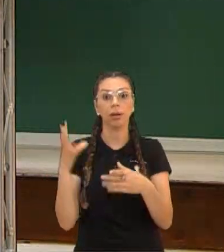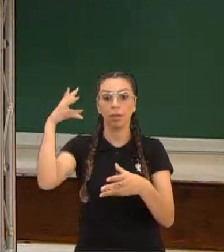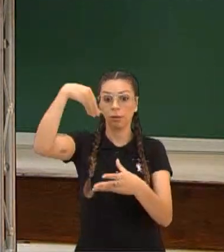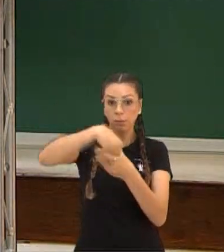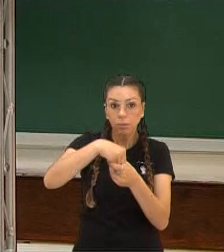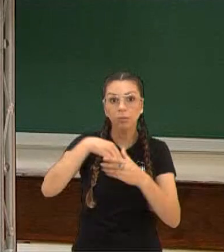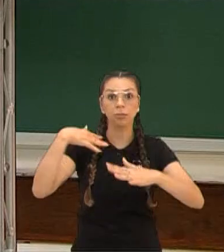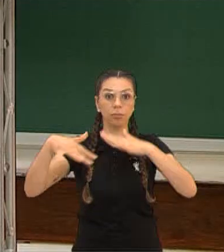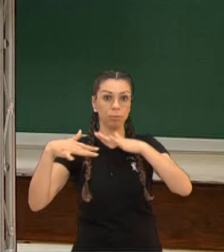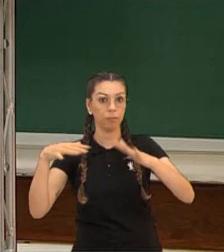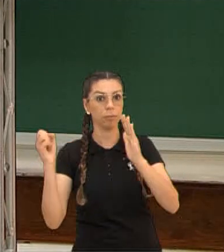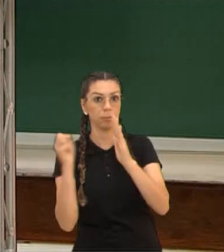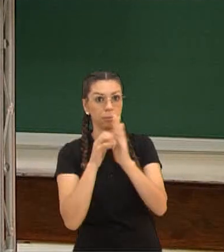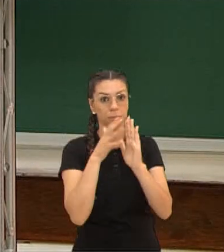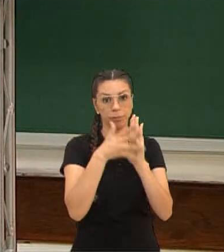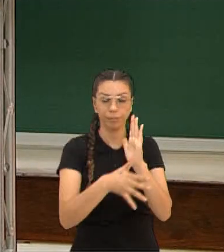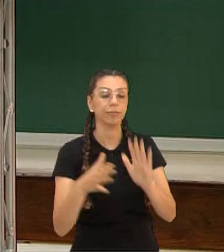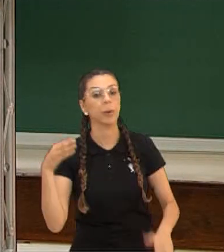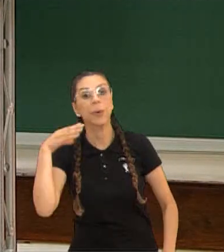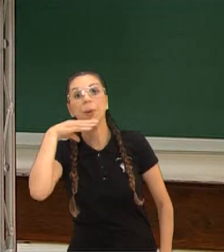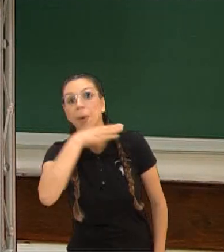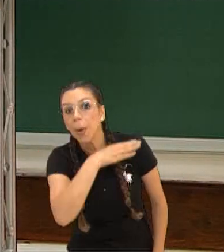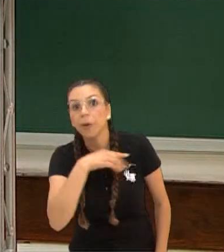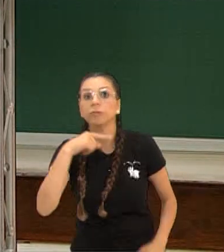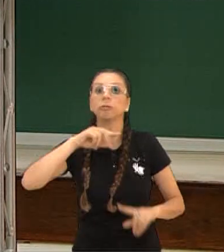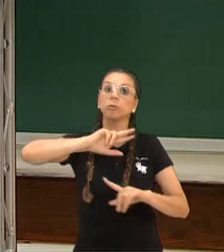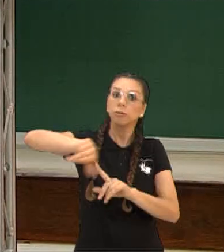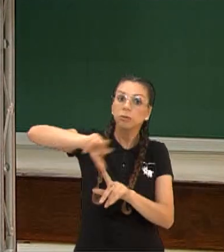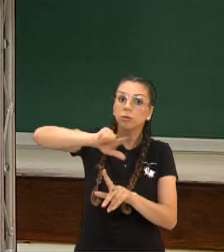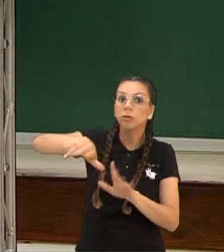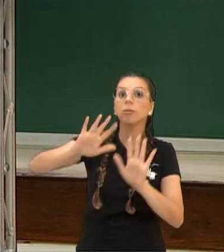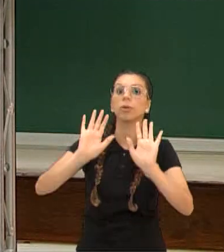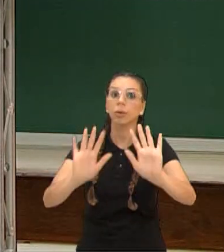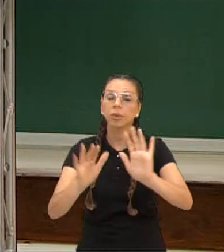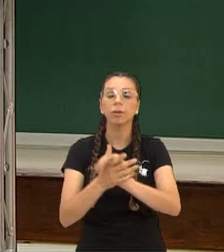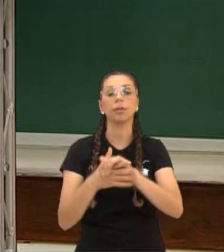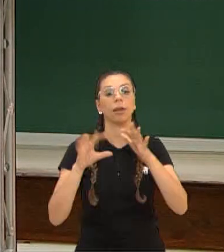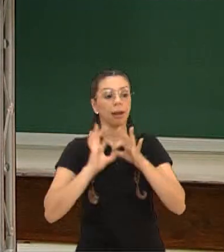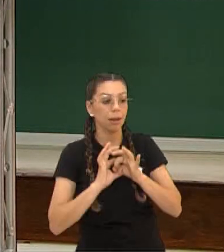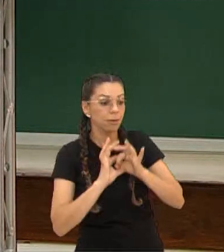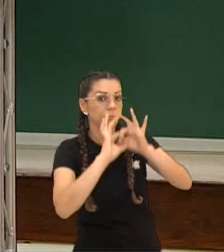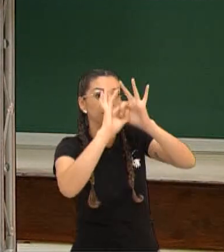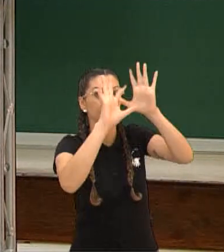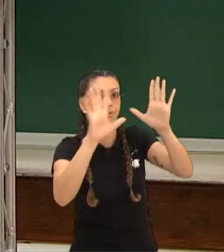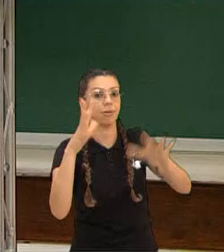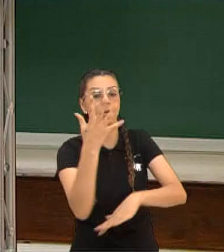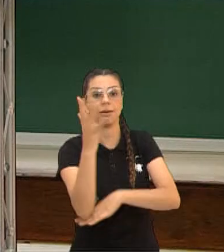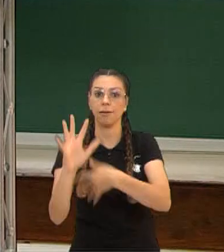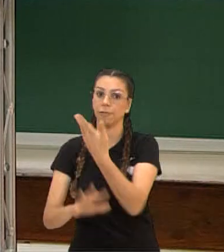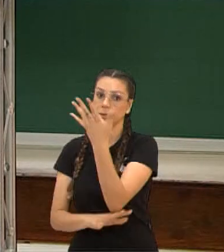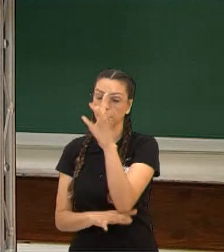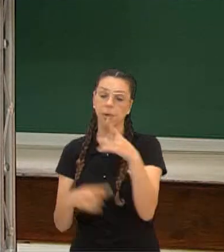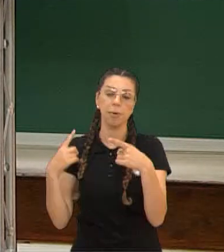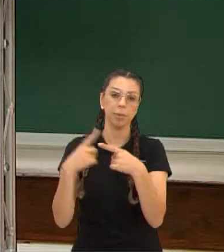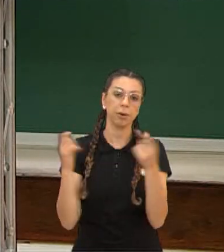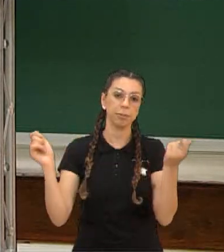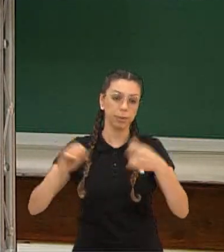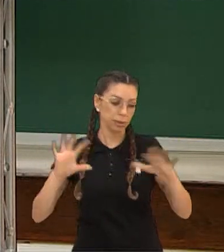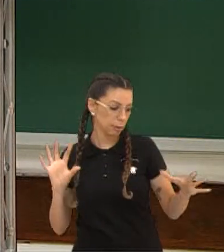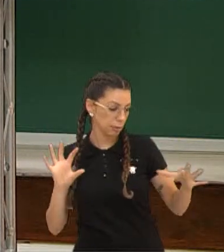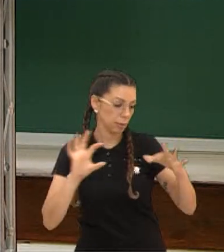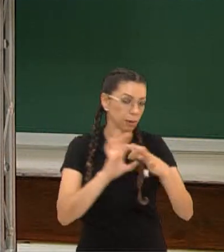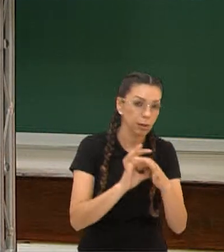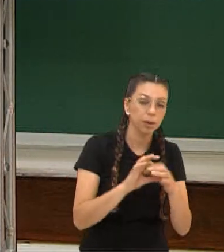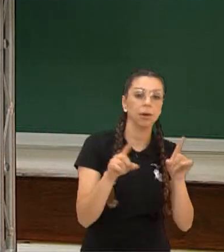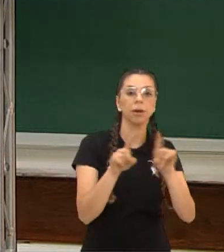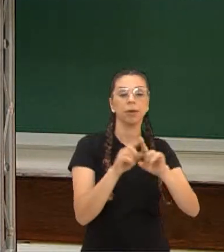impressionista. Lógico, não tinha uma tendência tanto de pintar ao ar livre, né? Porque naquela época também tinha que conciliar a ideia de